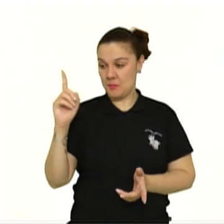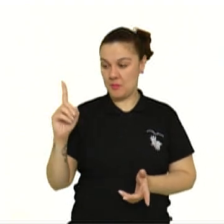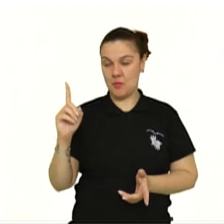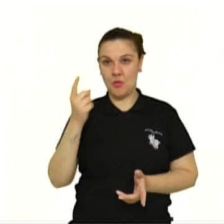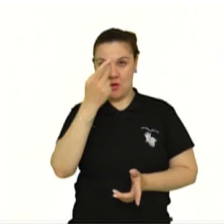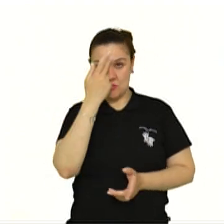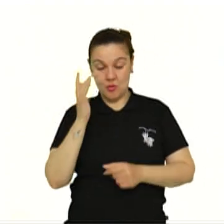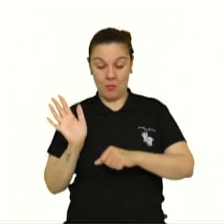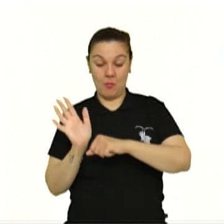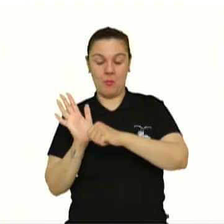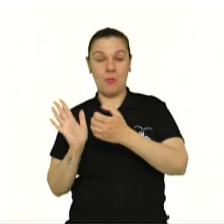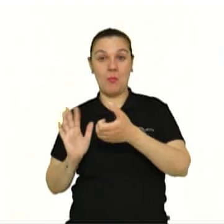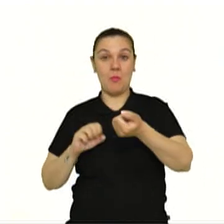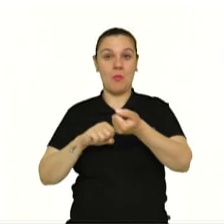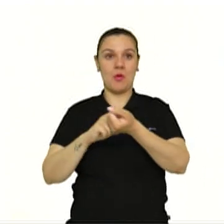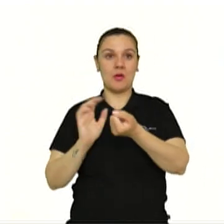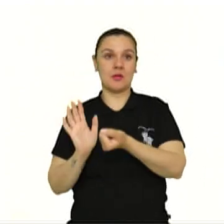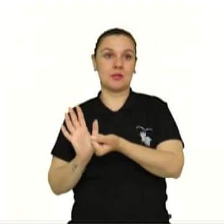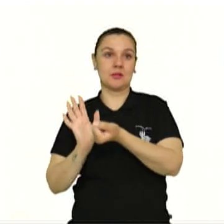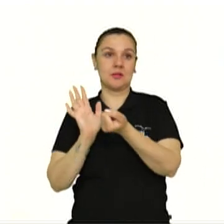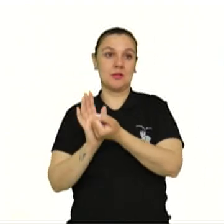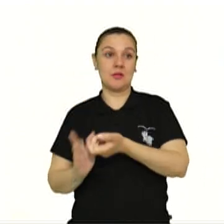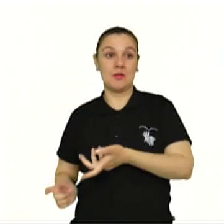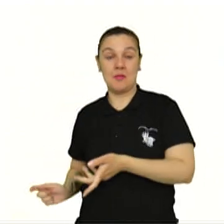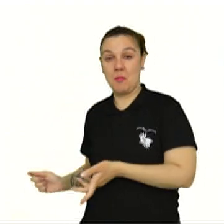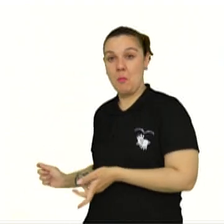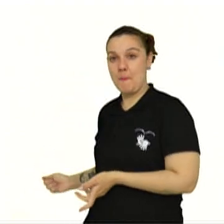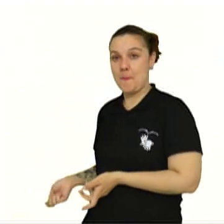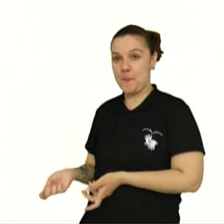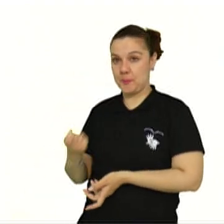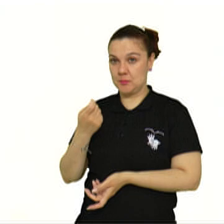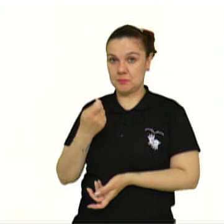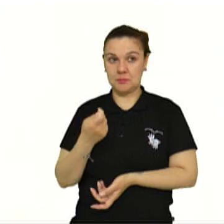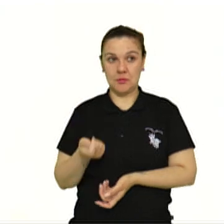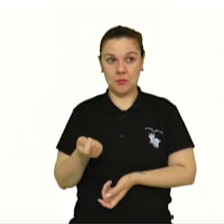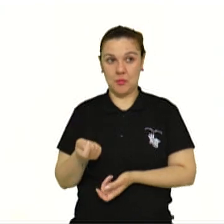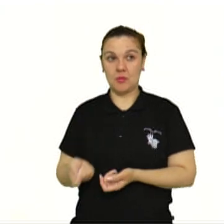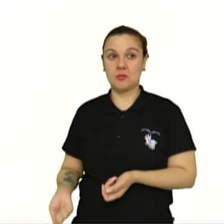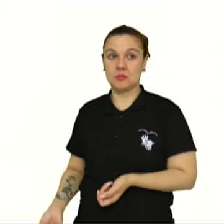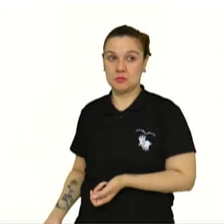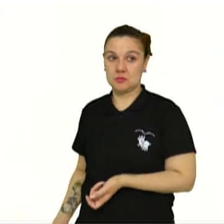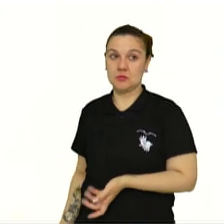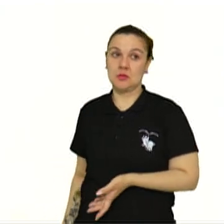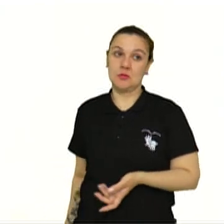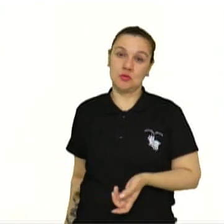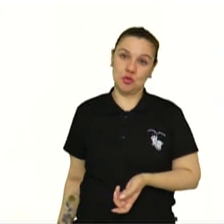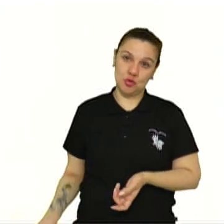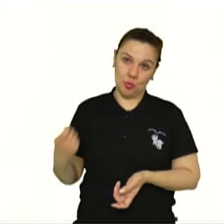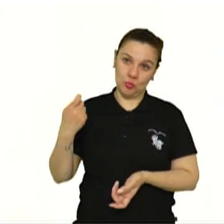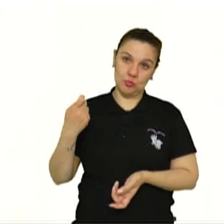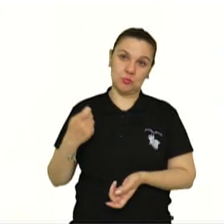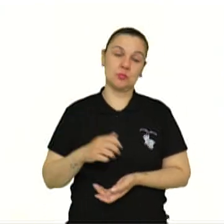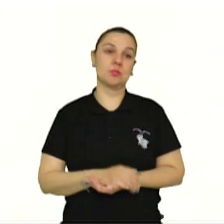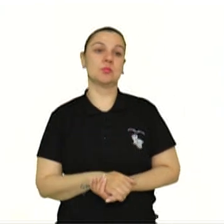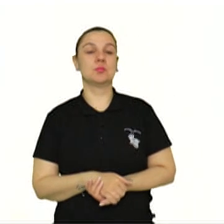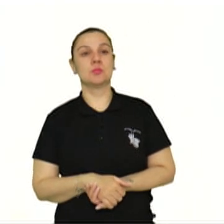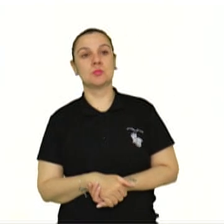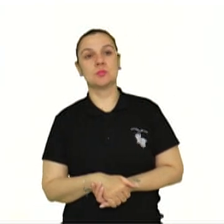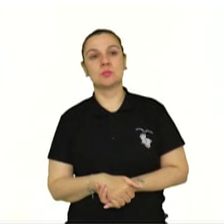de apenas bloquear, o jogador faz um movimento completo da batida. Tá? Então, ele não deixa a bola quicar. A bola vem, ele já faz a batida